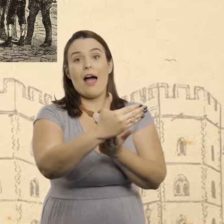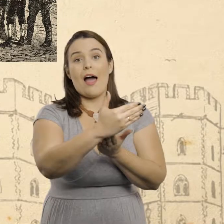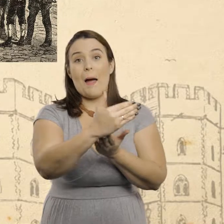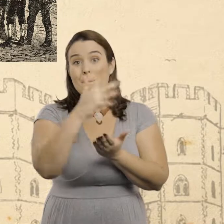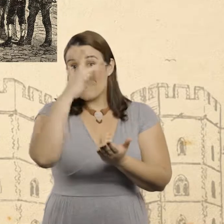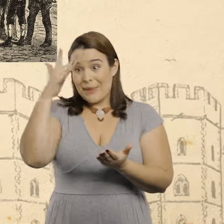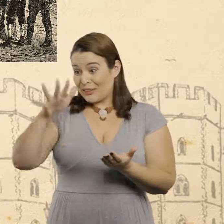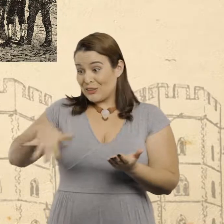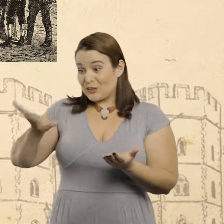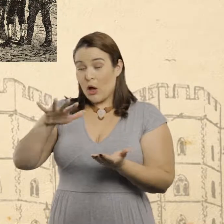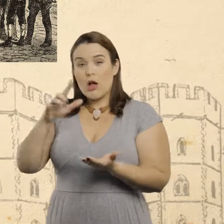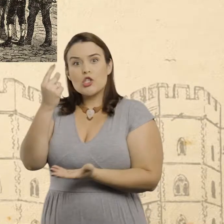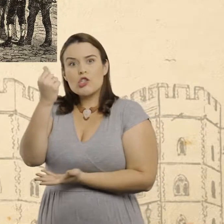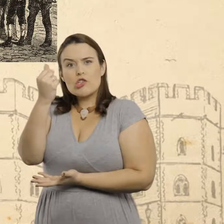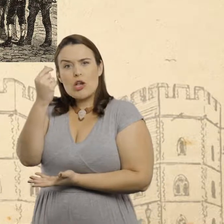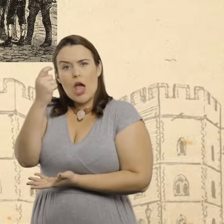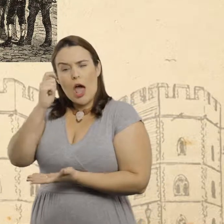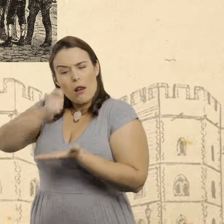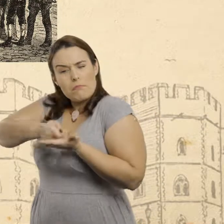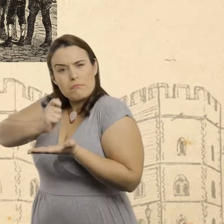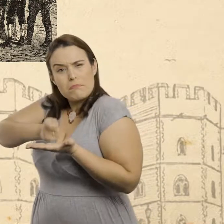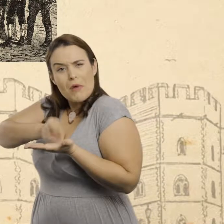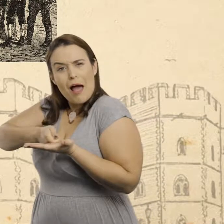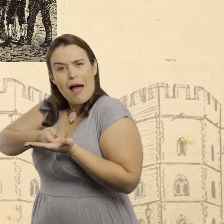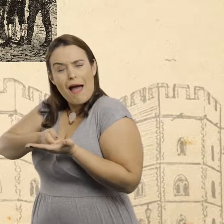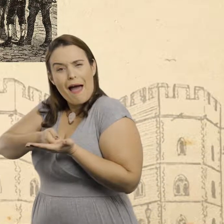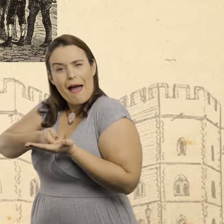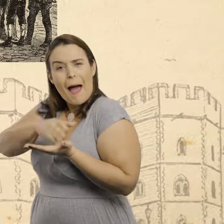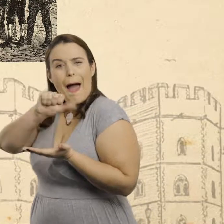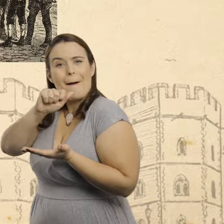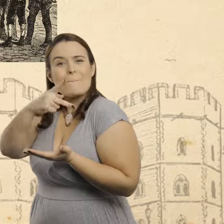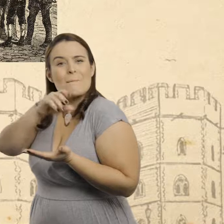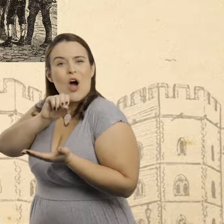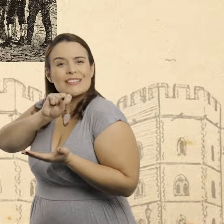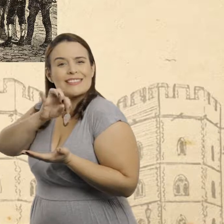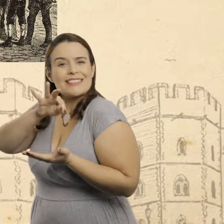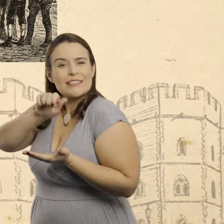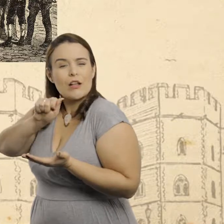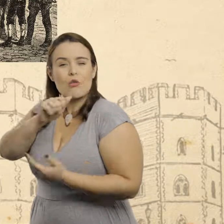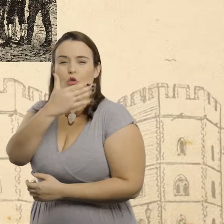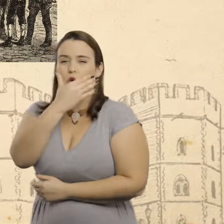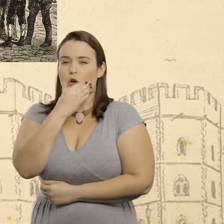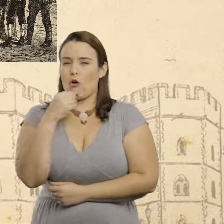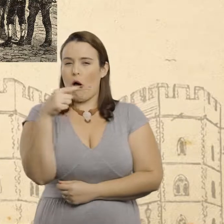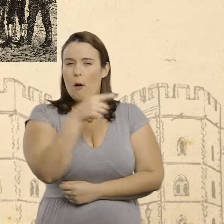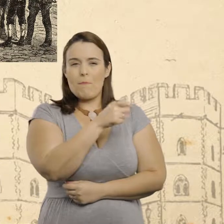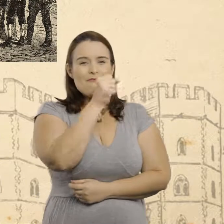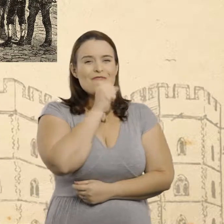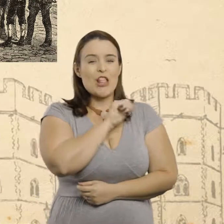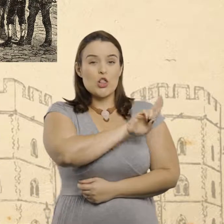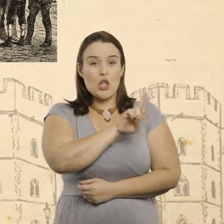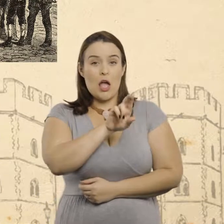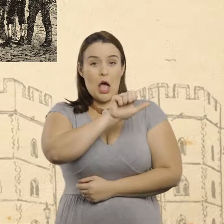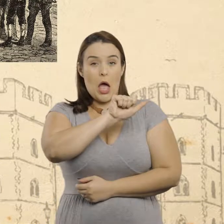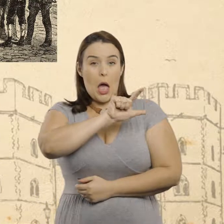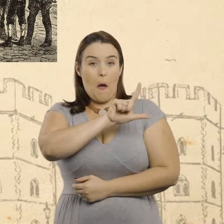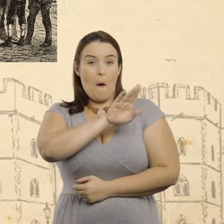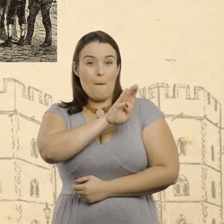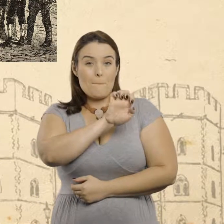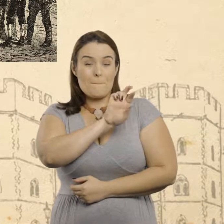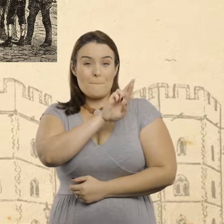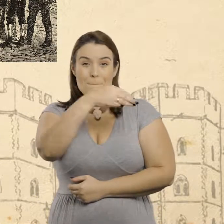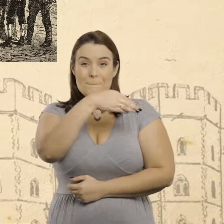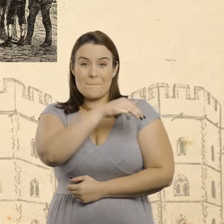as pessoas começaram a apostar dinheiro na volta ao mundo. Apenas um homem apostou em Phileas Fogg. Era um velho lorde